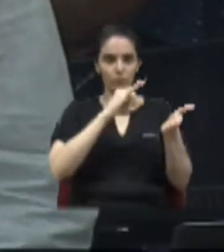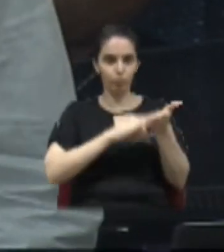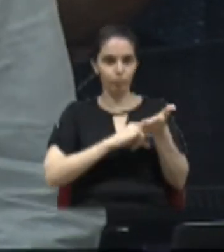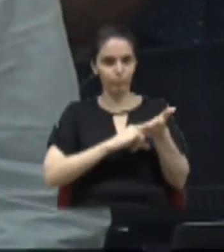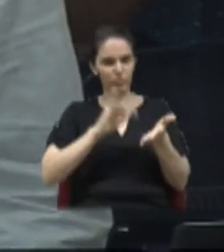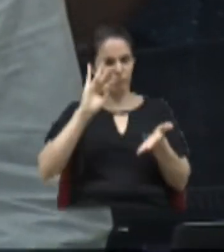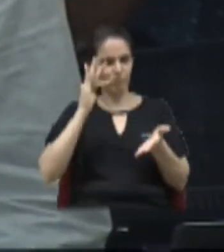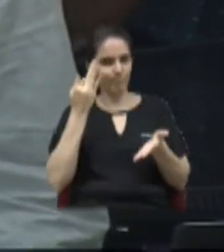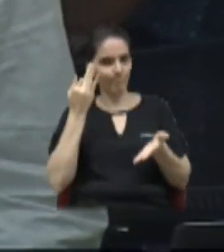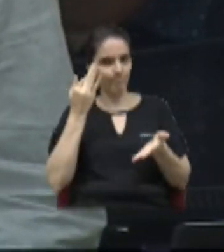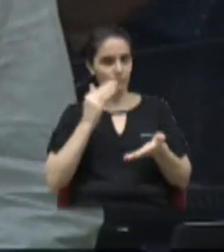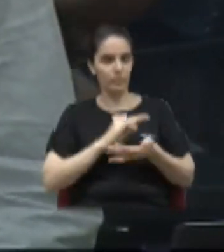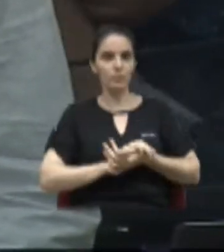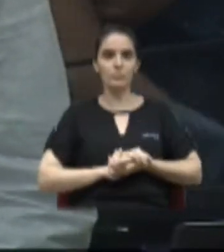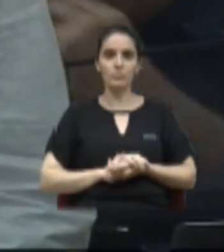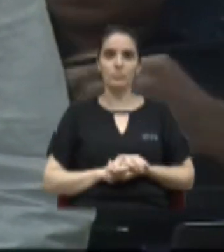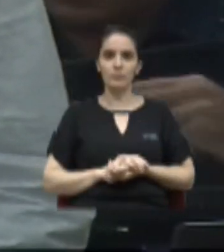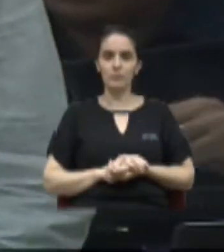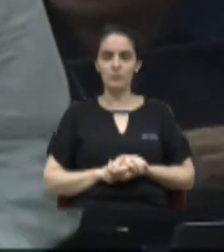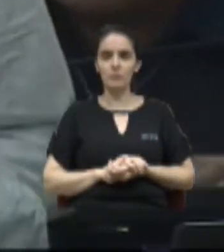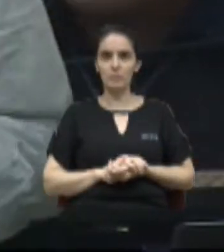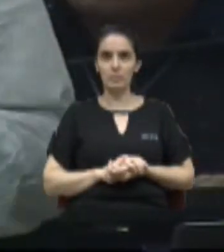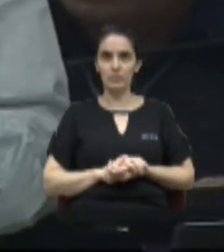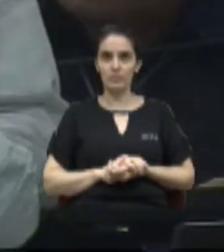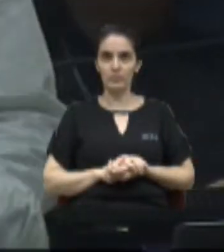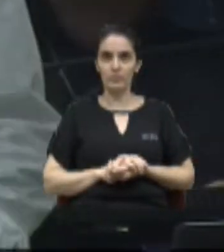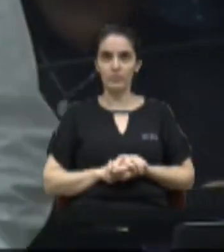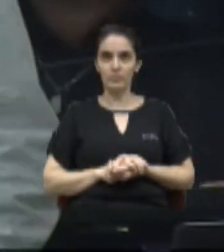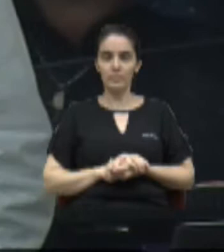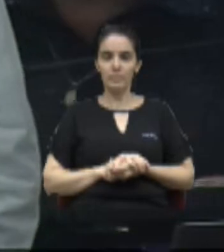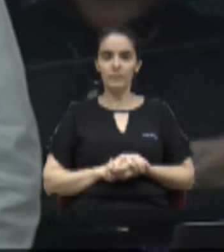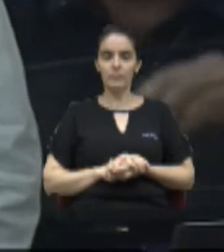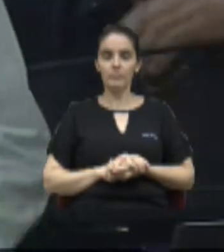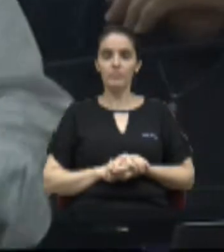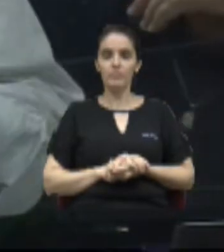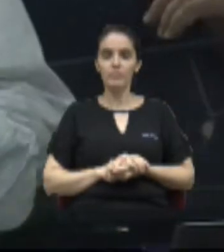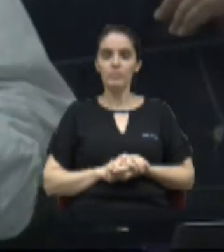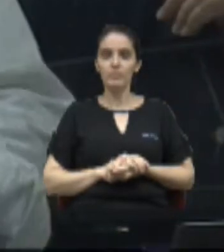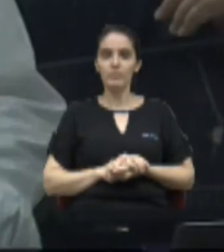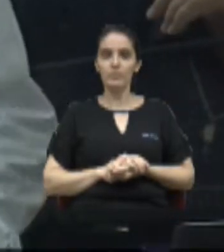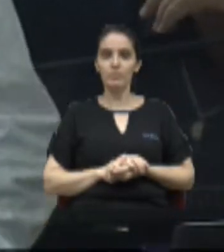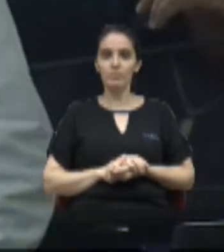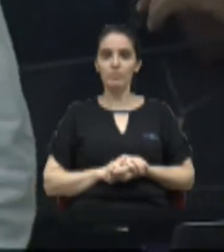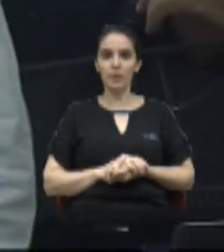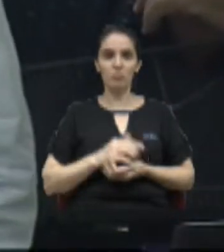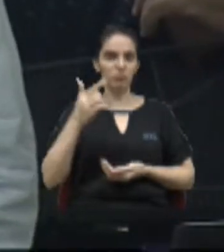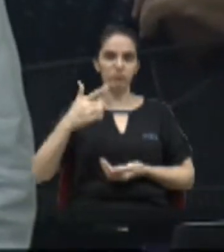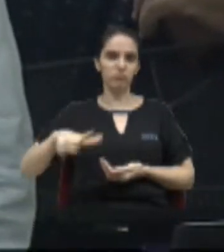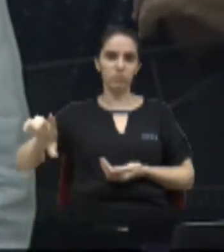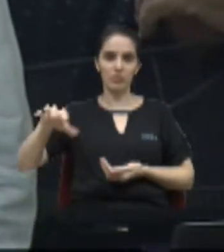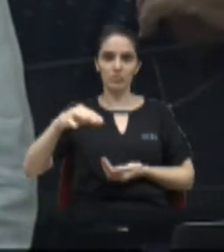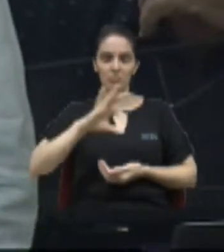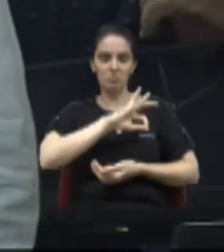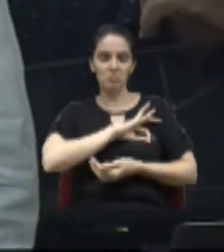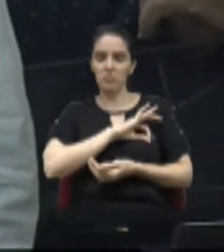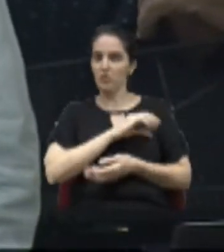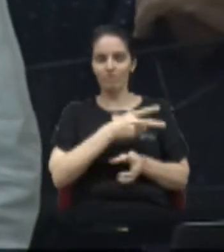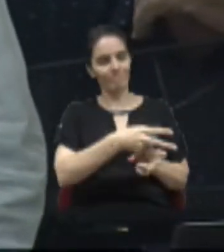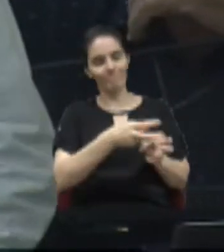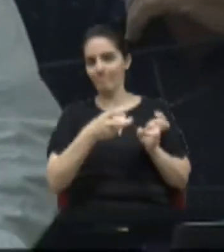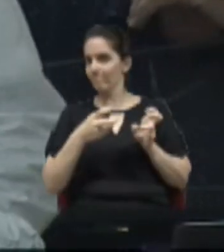sei, né, onde ele foi feito, mas bem falso, né, que passava, se fosse qualquer outro, tinha passado batido.